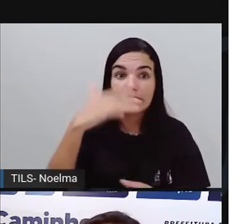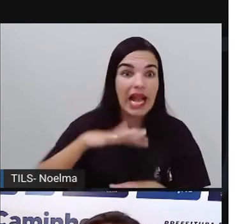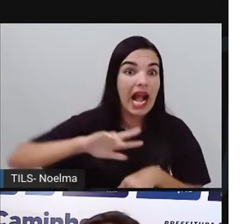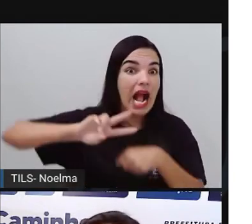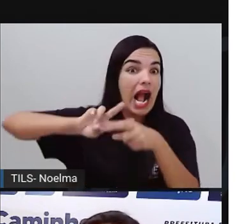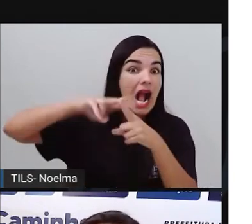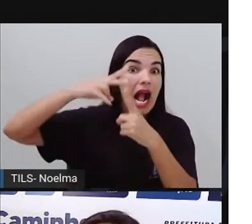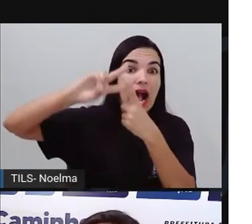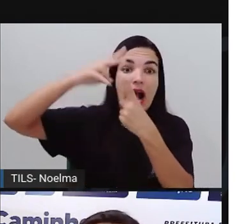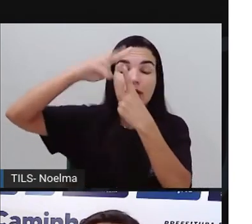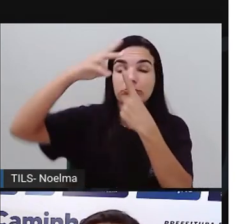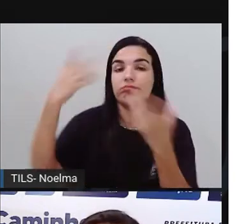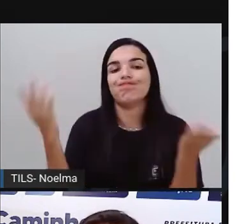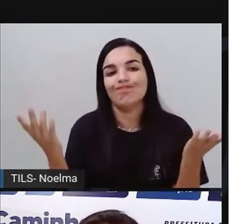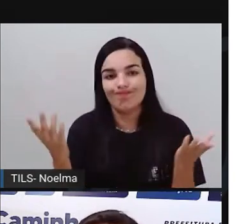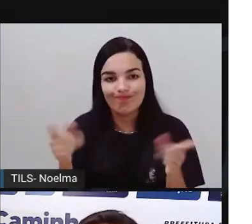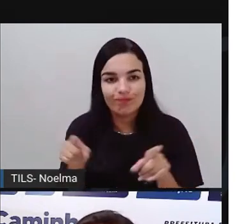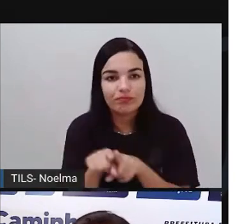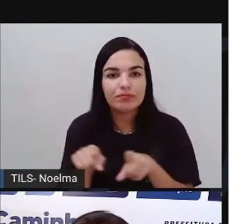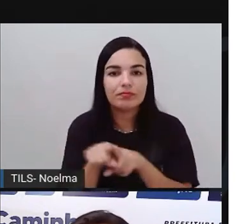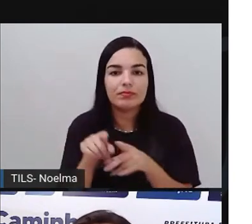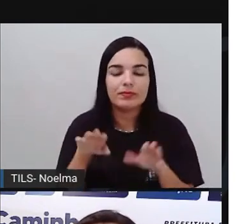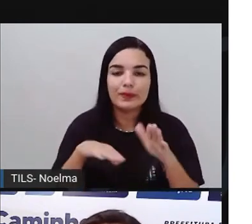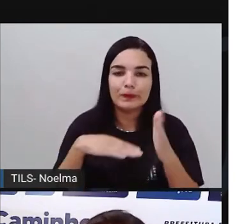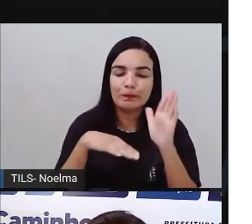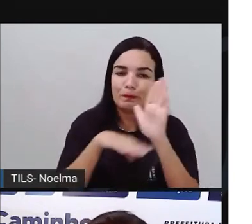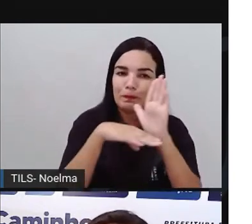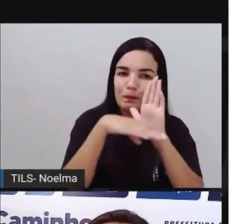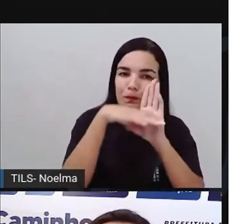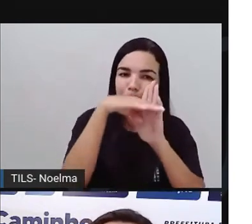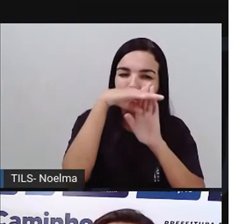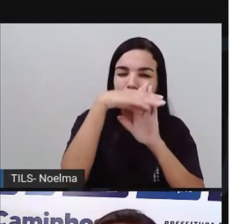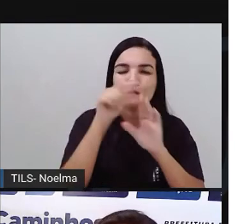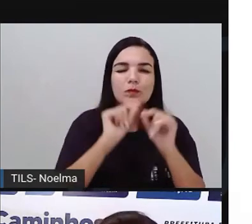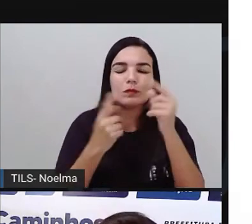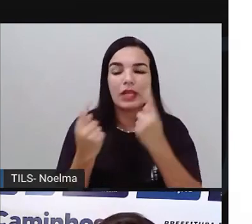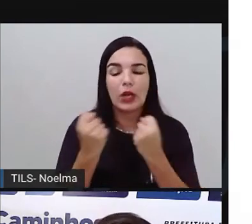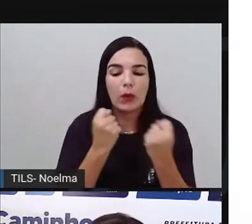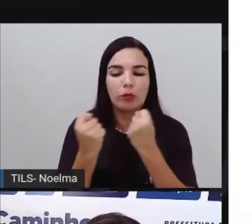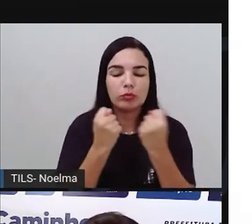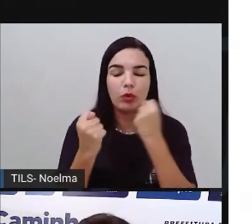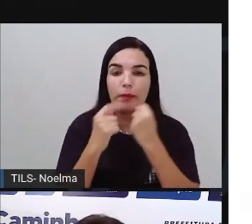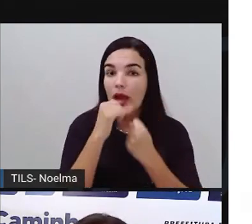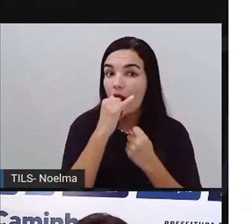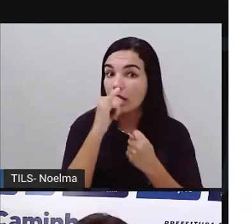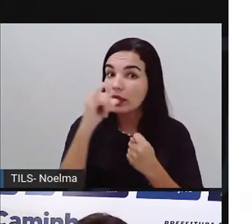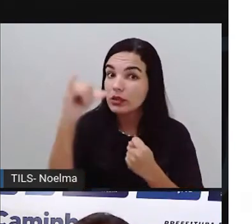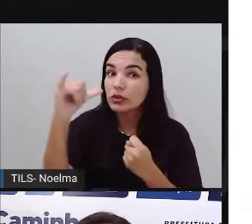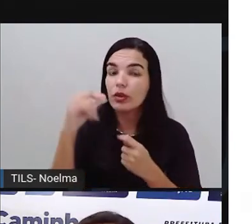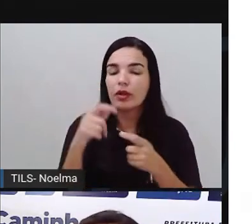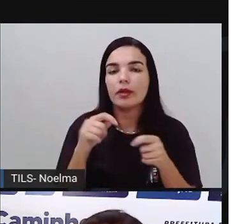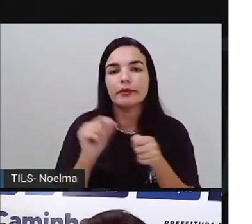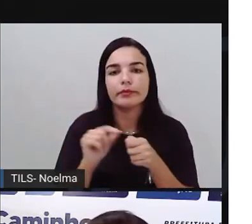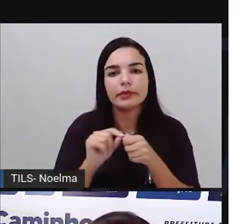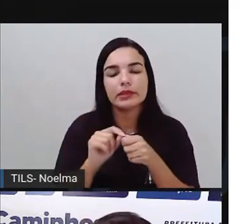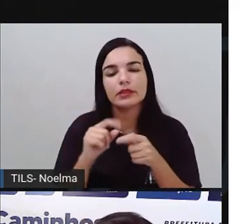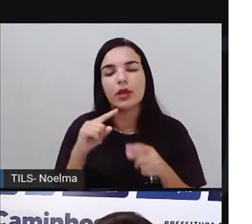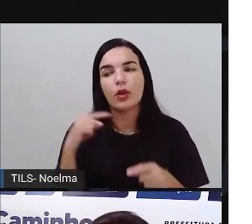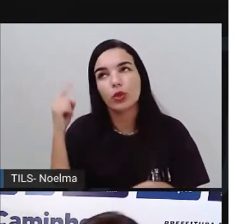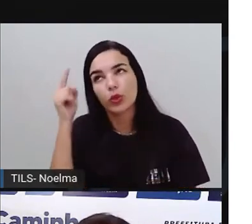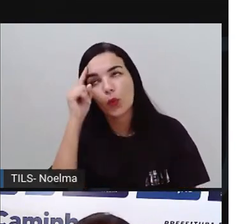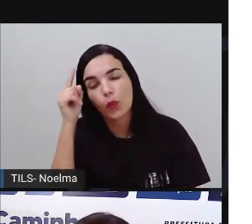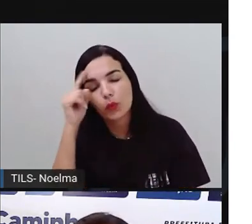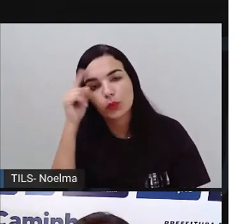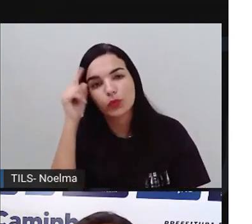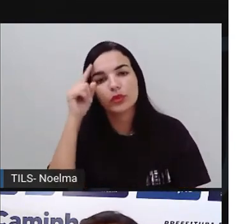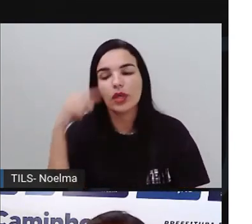né? E desse processo onde a economia de energia elétrica faz com que todos os dias,